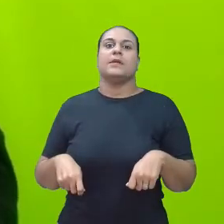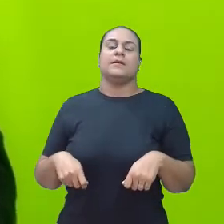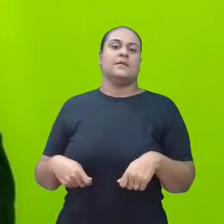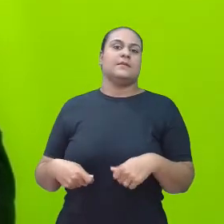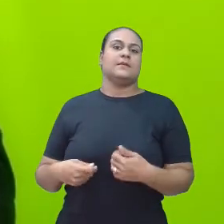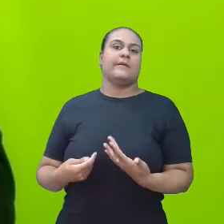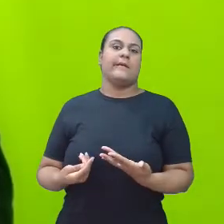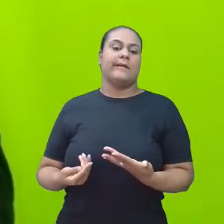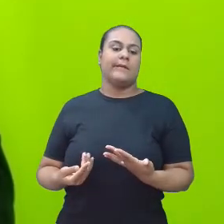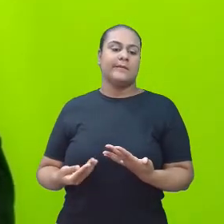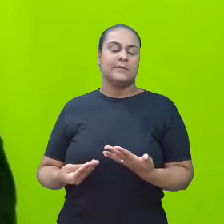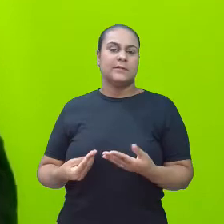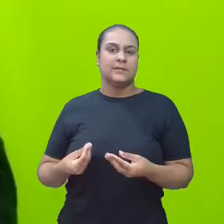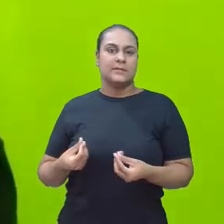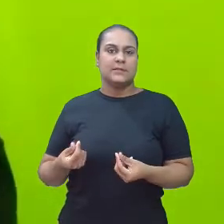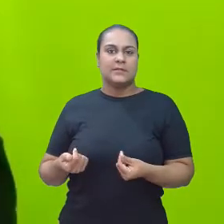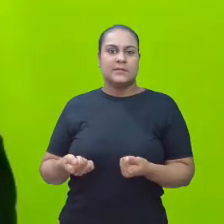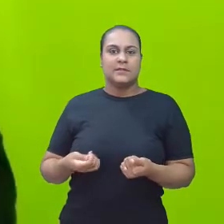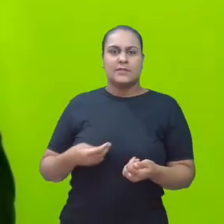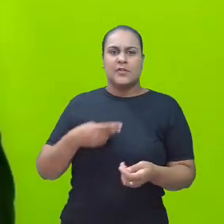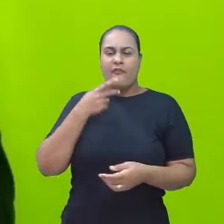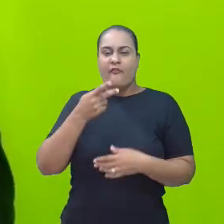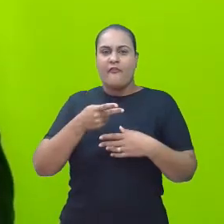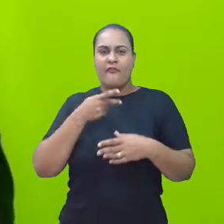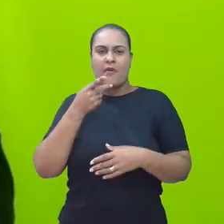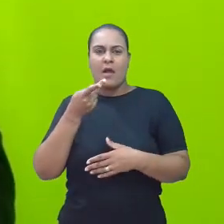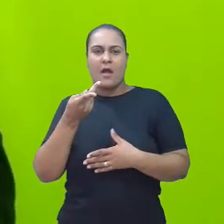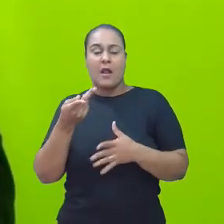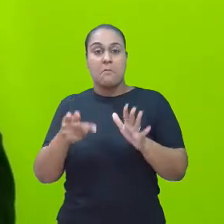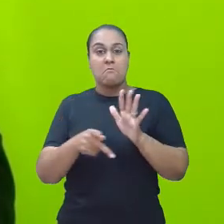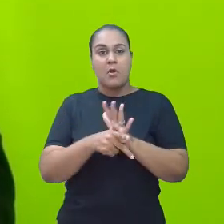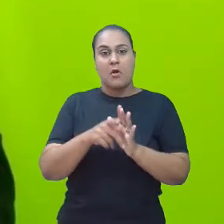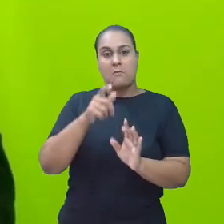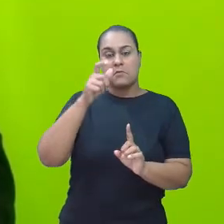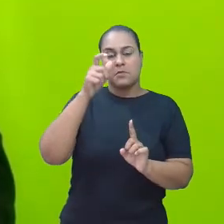possibilita trazer essas falas, essa coisa